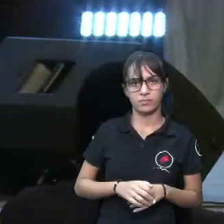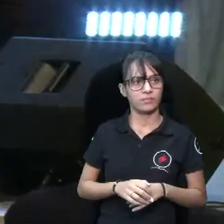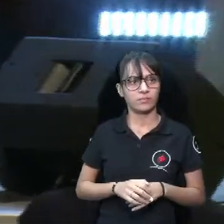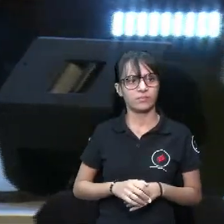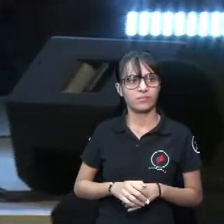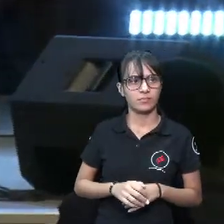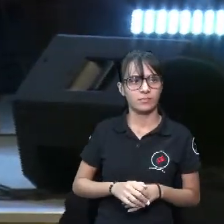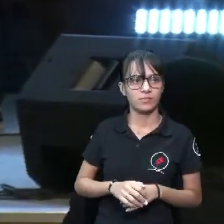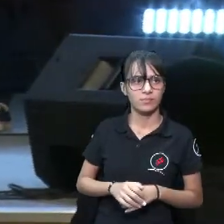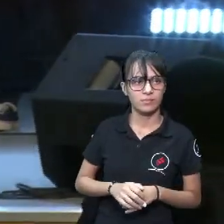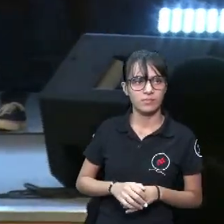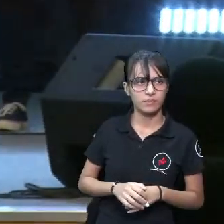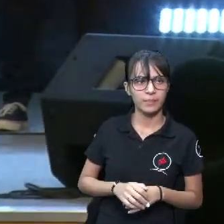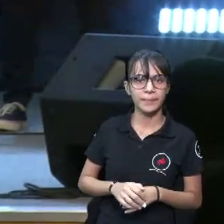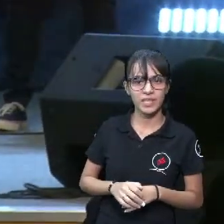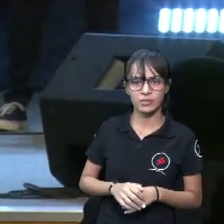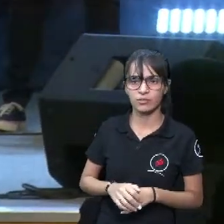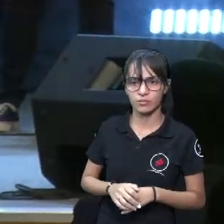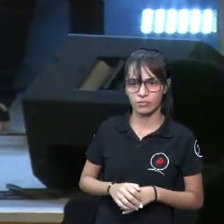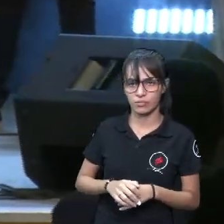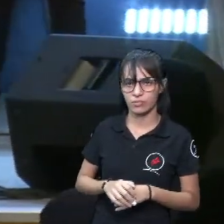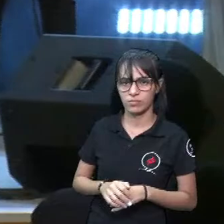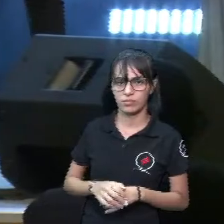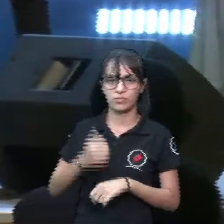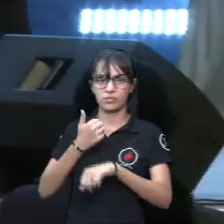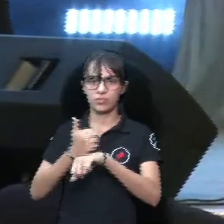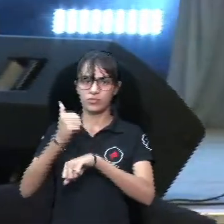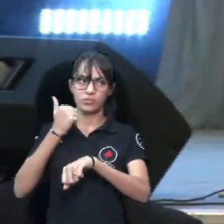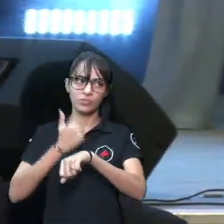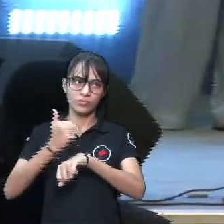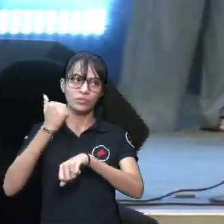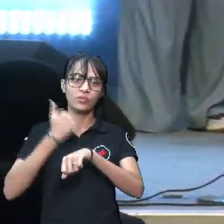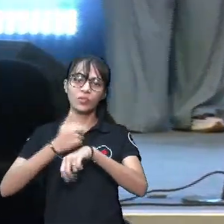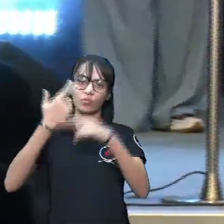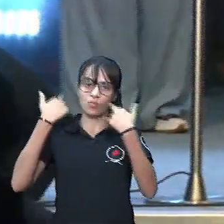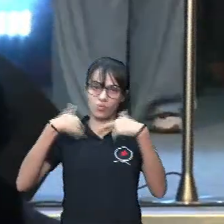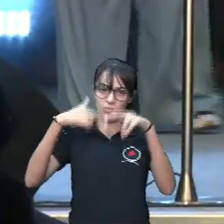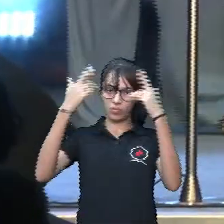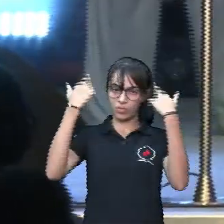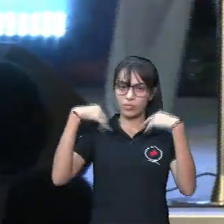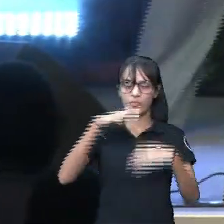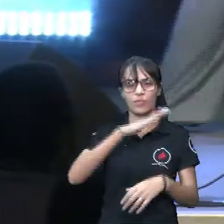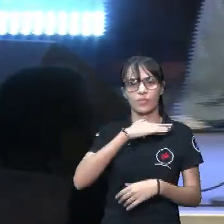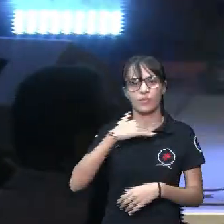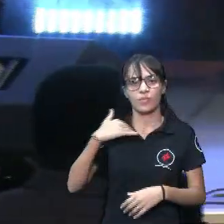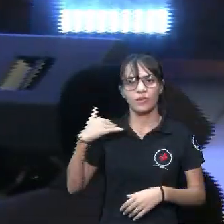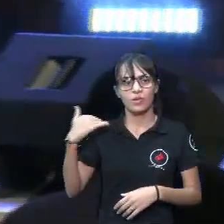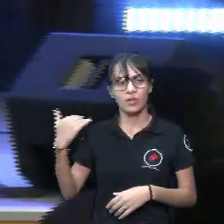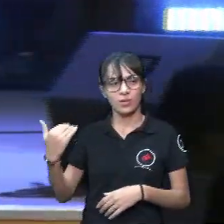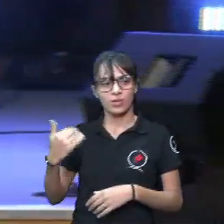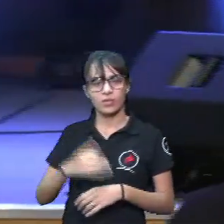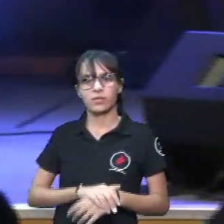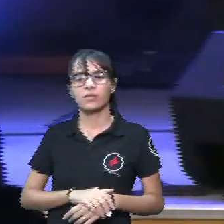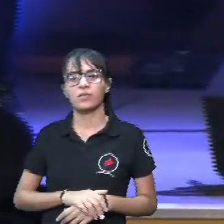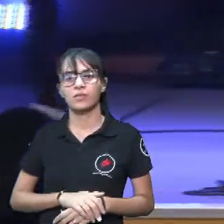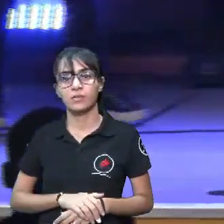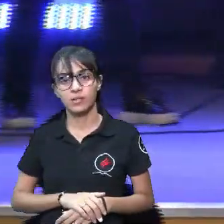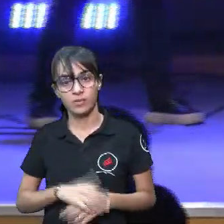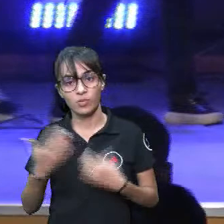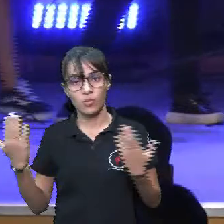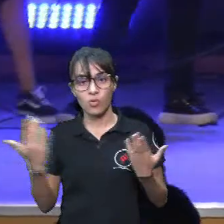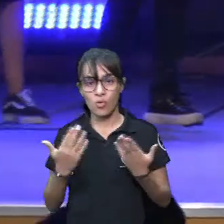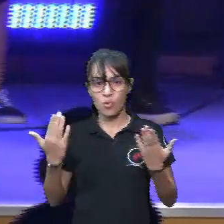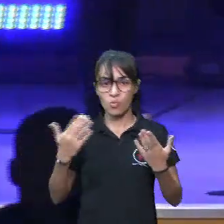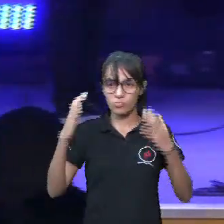Aleluia. Digno é o Cordeiro que foi morto e que reviveu. Hoje Ele está à destra do